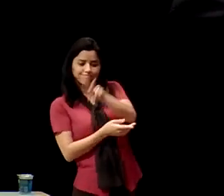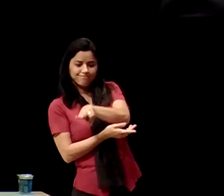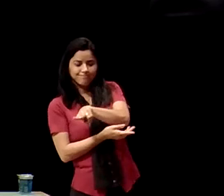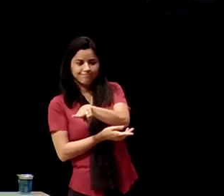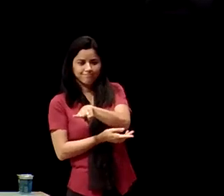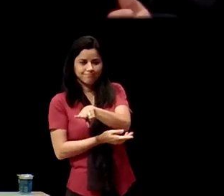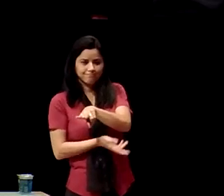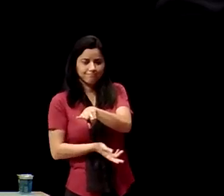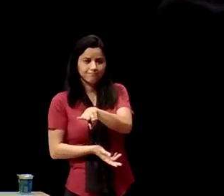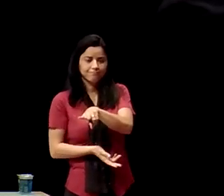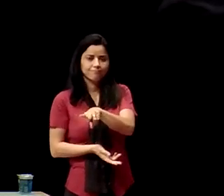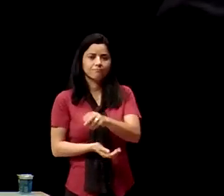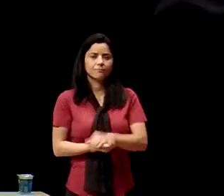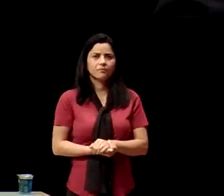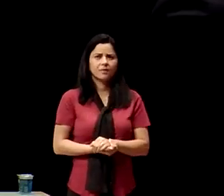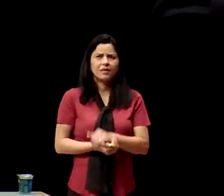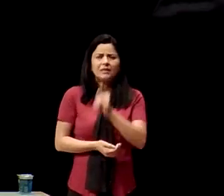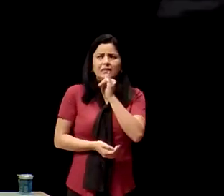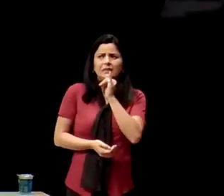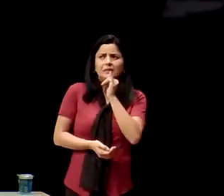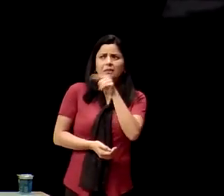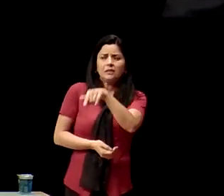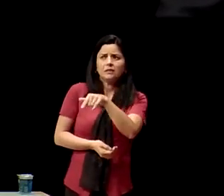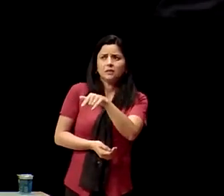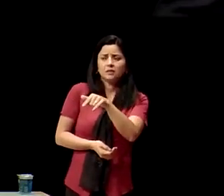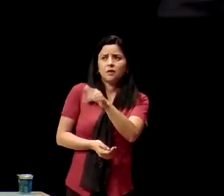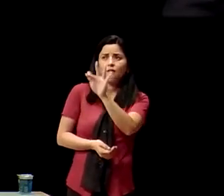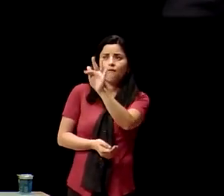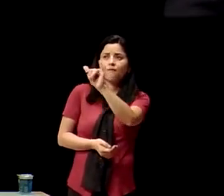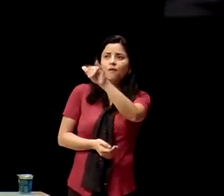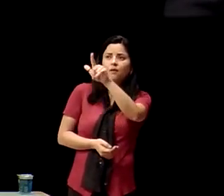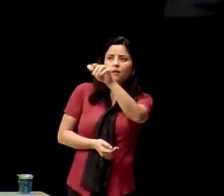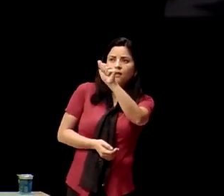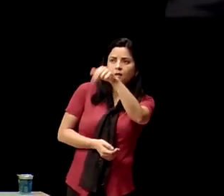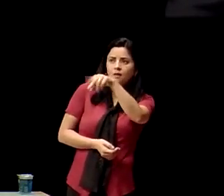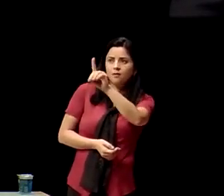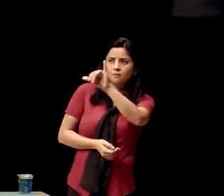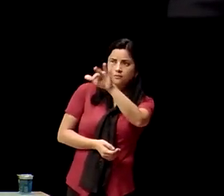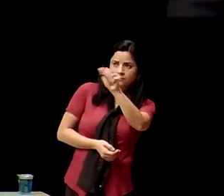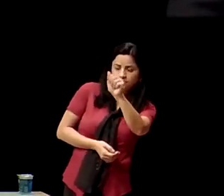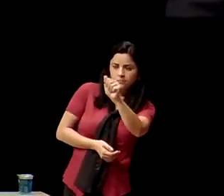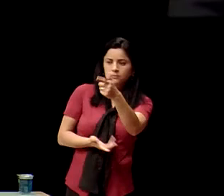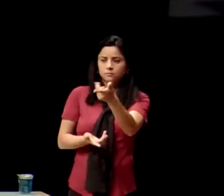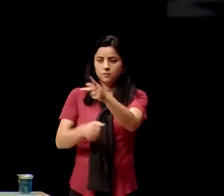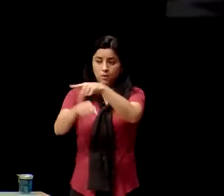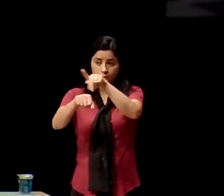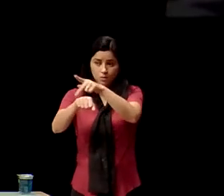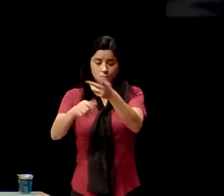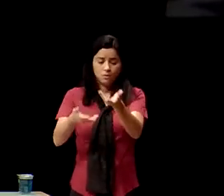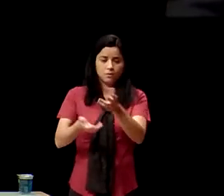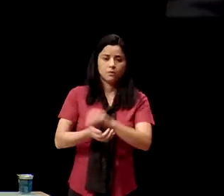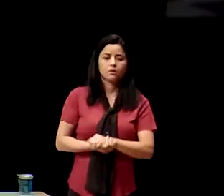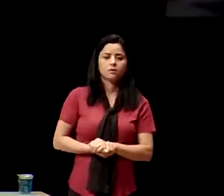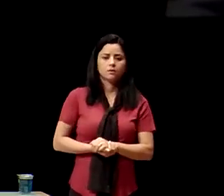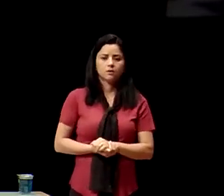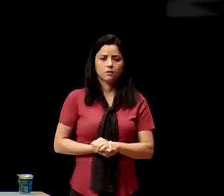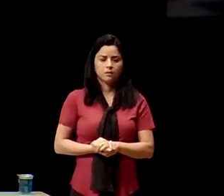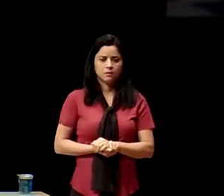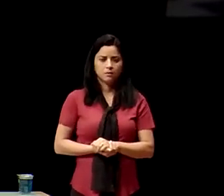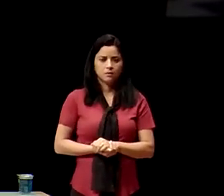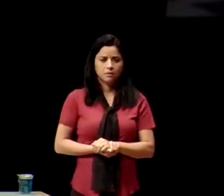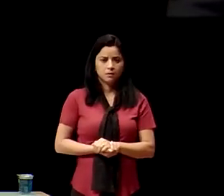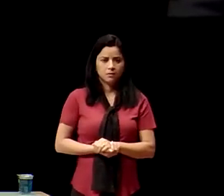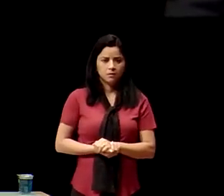For example, in Finland. Por exemplo, na Finlândia. Social pedagogy has been viewed as a discipline